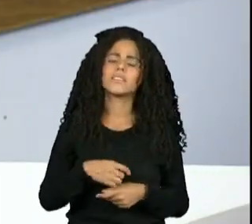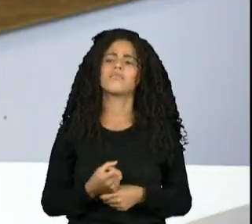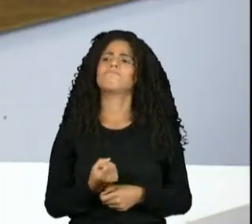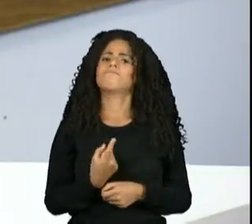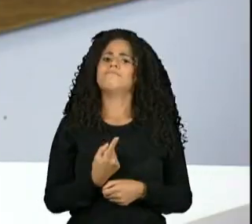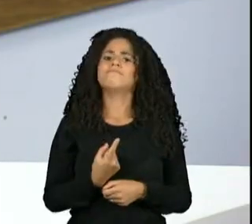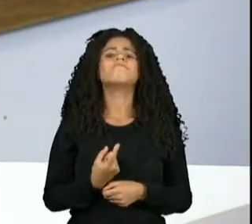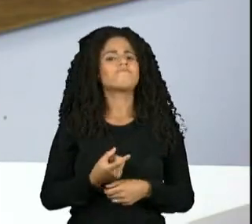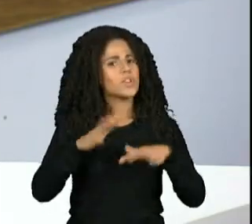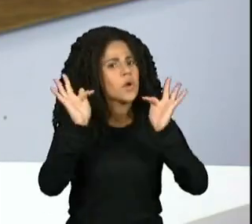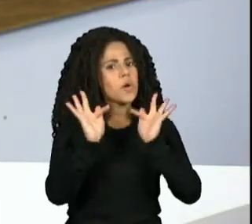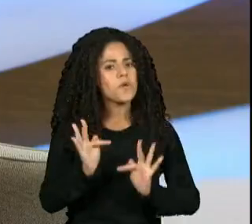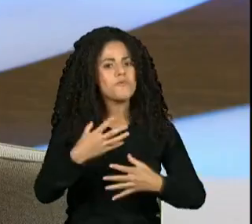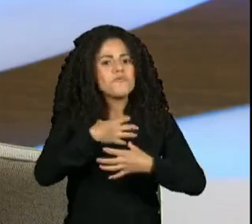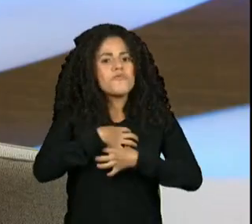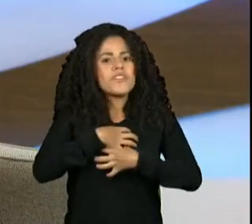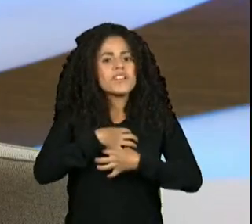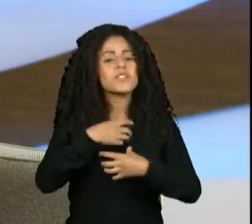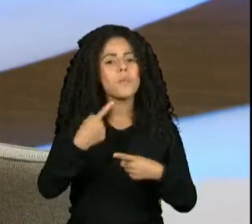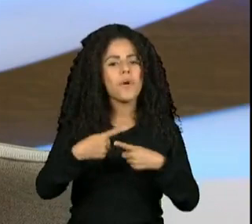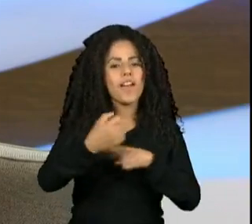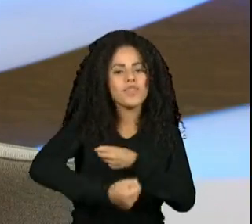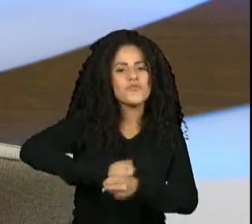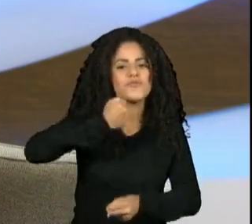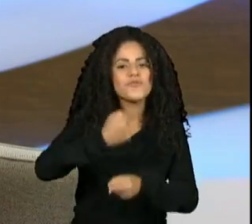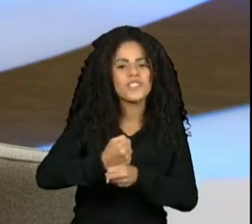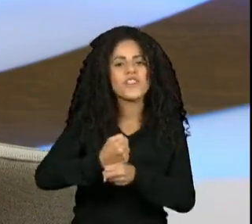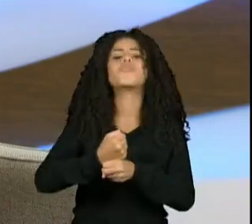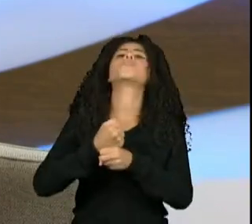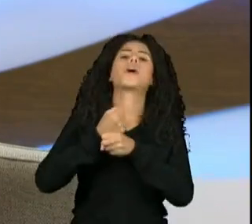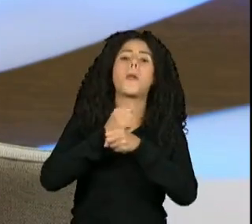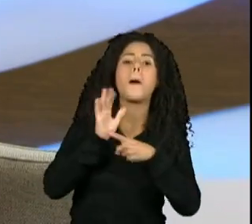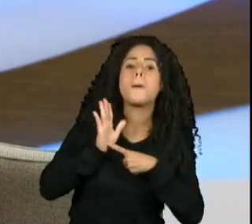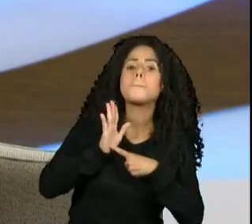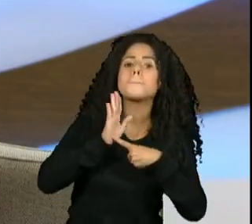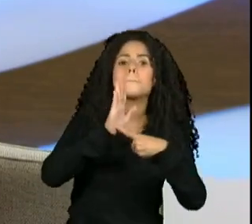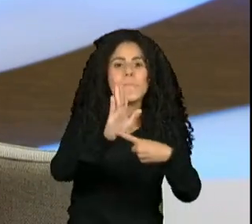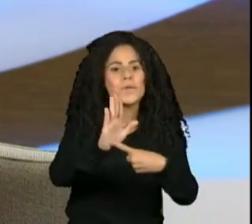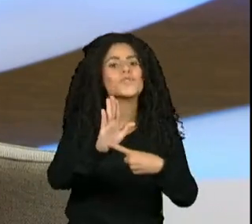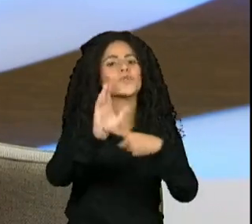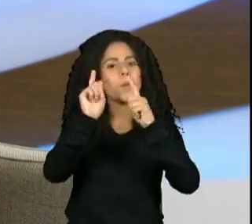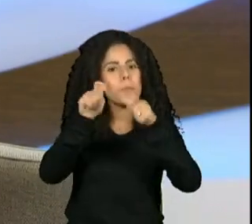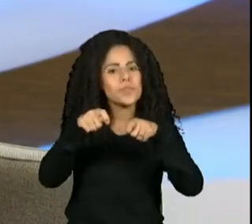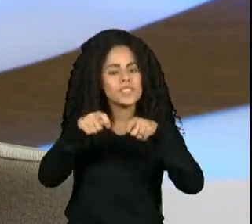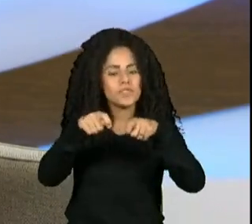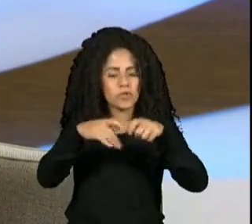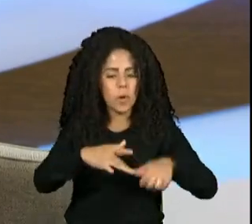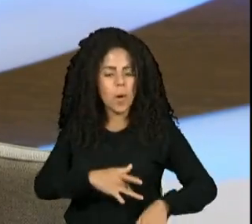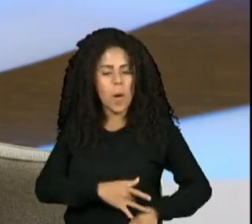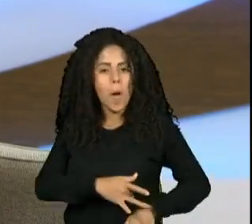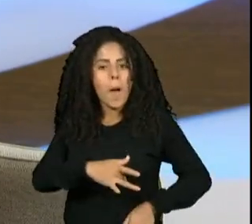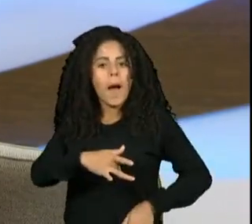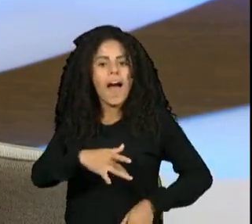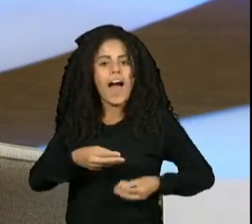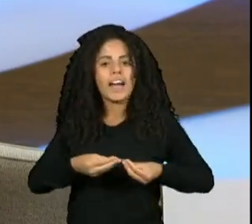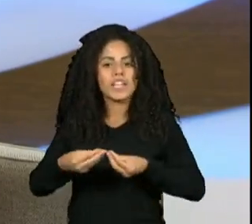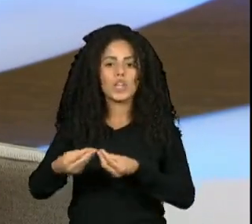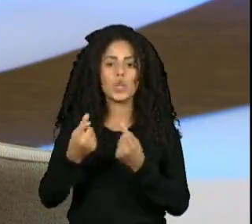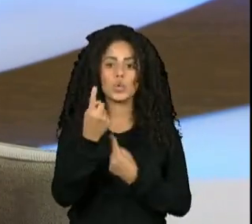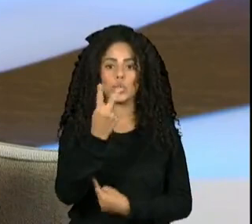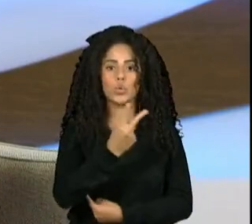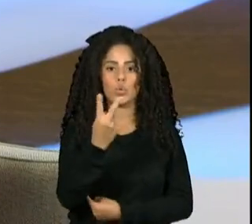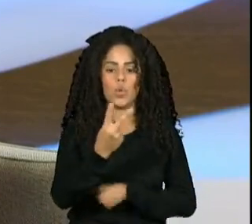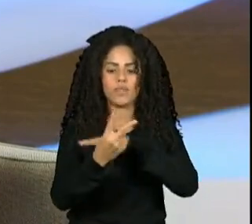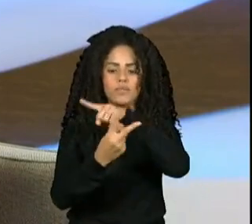extremamente felizes, porque no final do ano eles mostraram pela primeira vez um transplante de rim, e eram 2